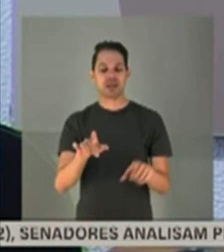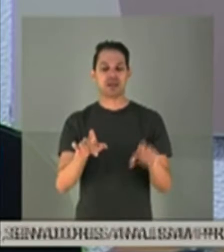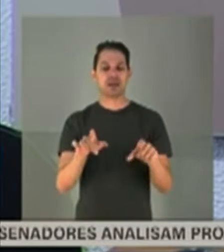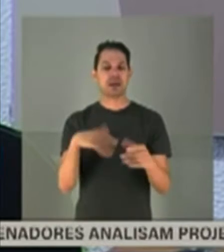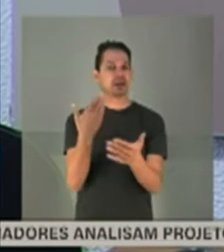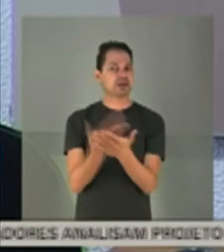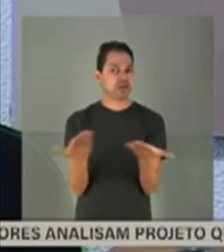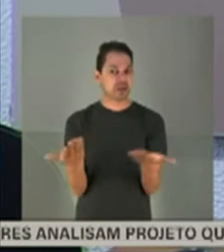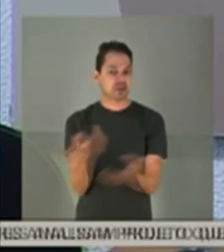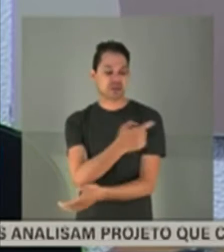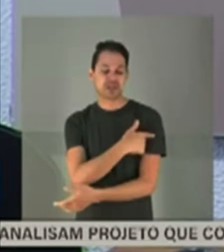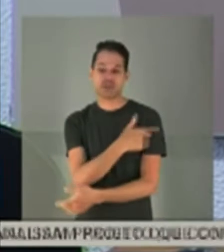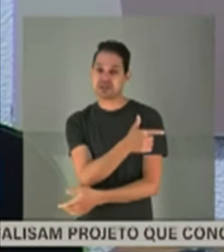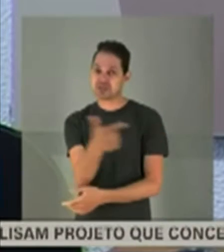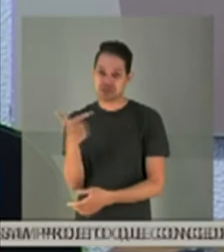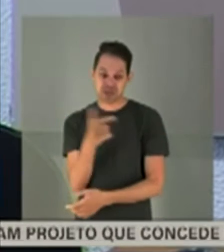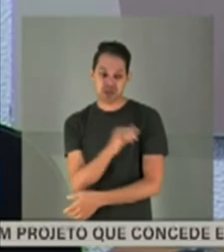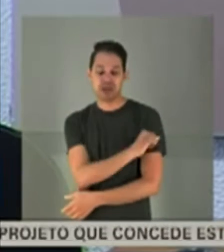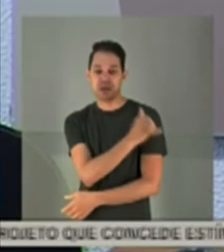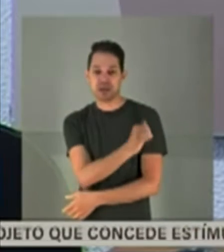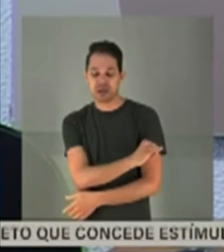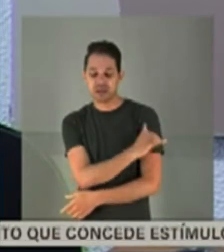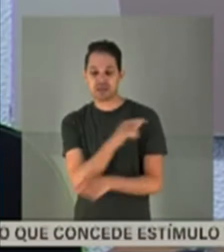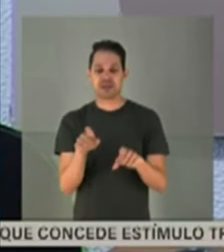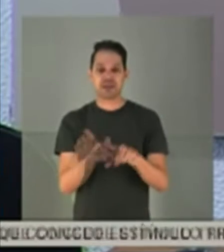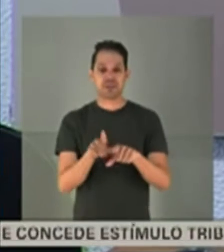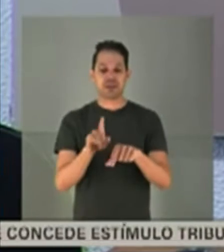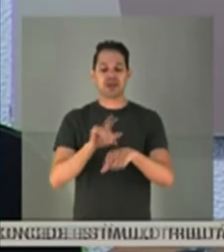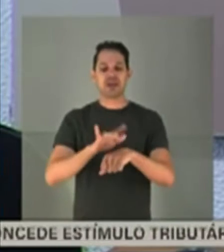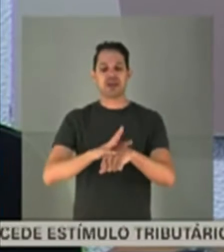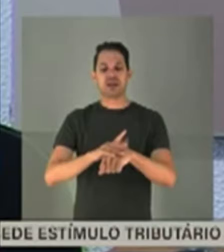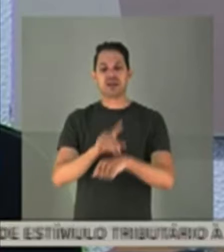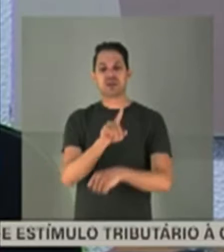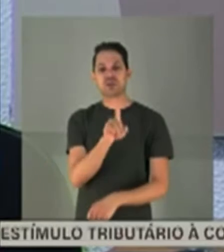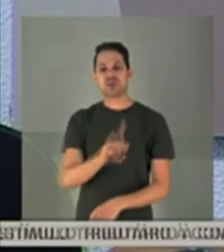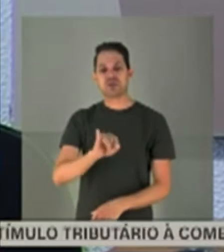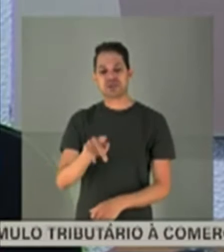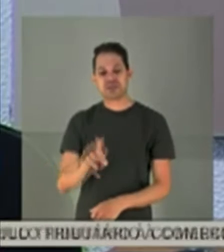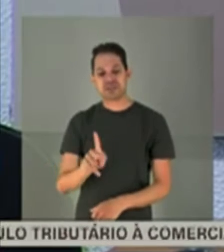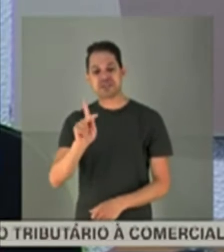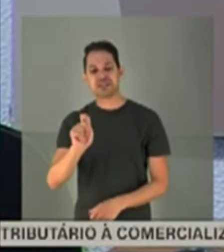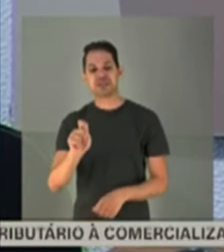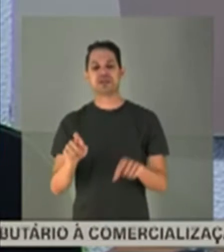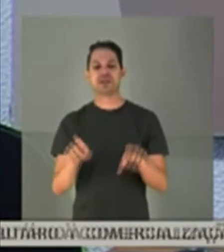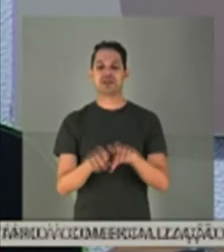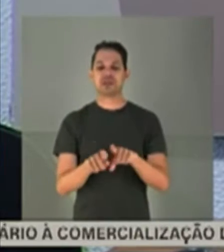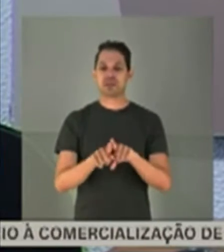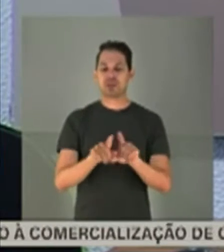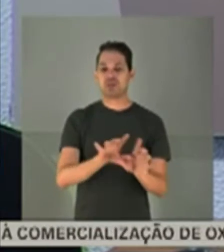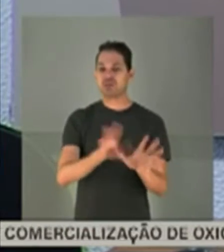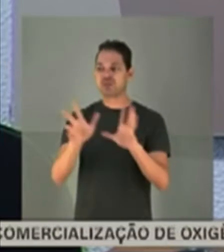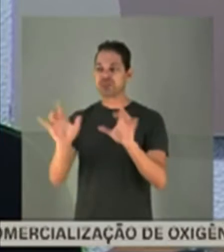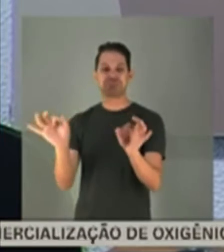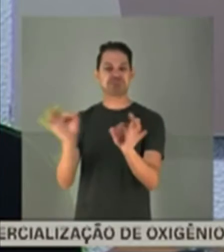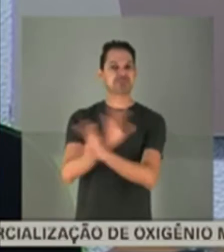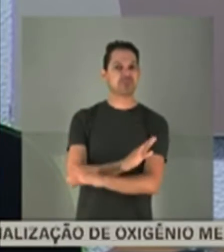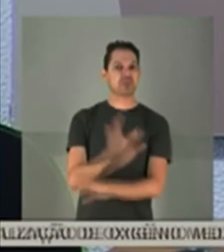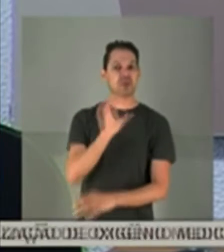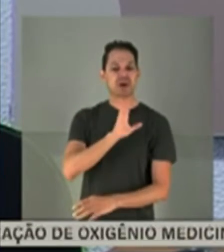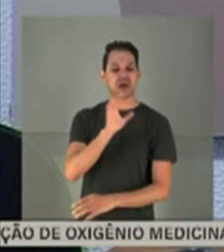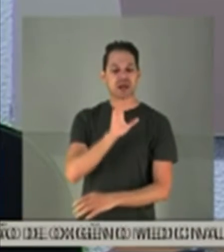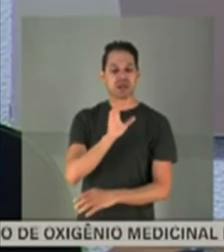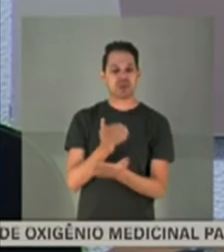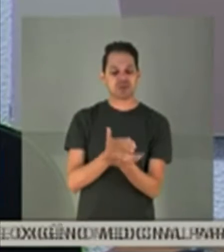né? É, a epidemia da Zika vírus, né, que subitamente terminou, né, no início